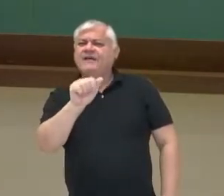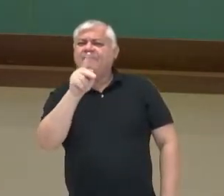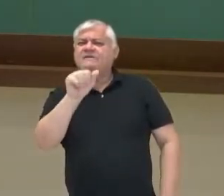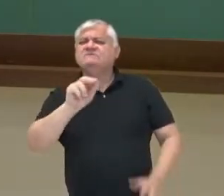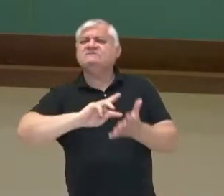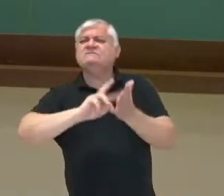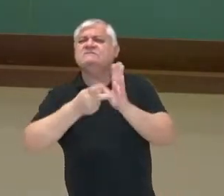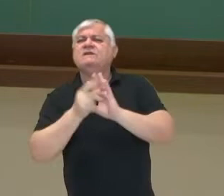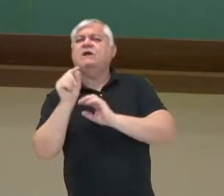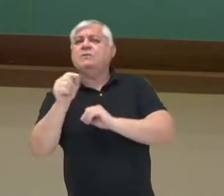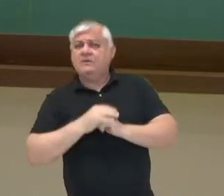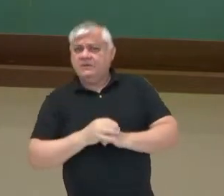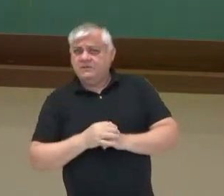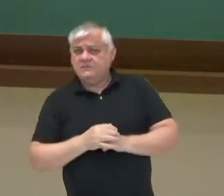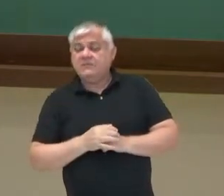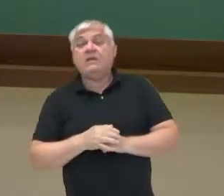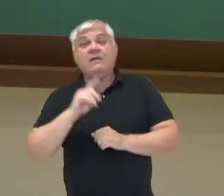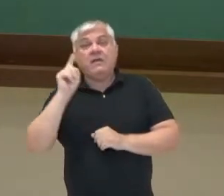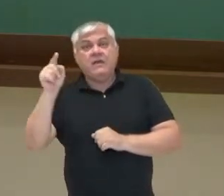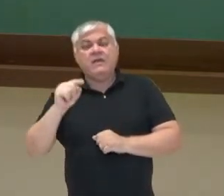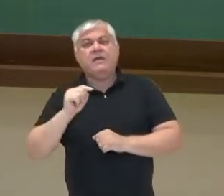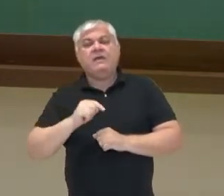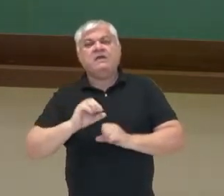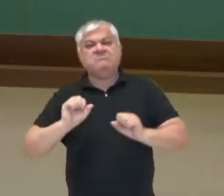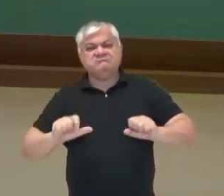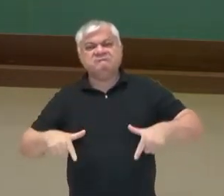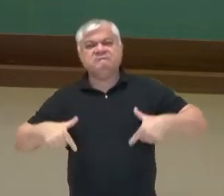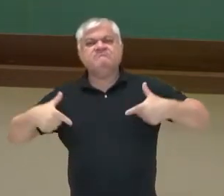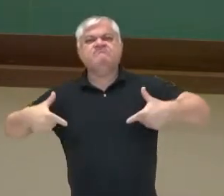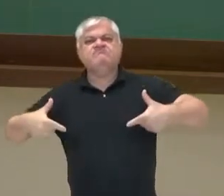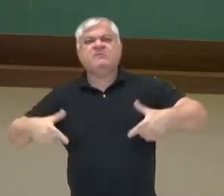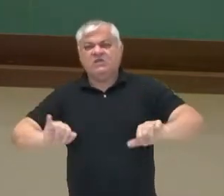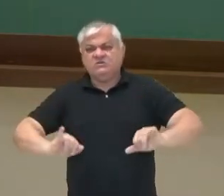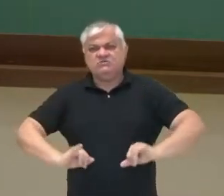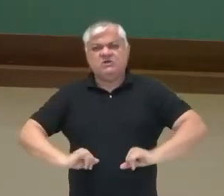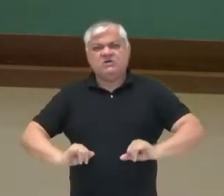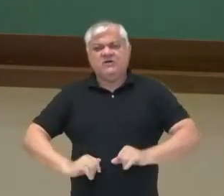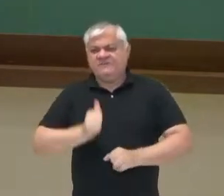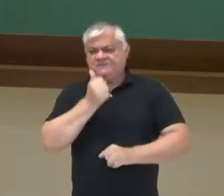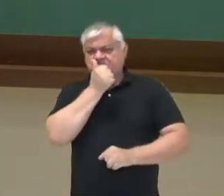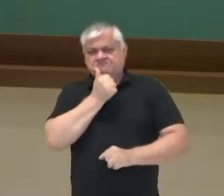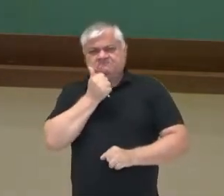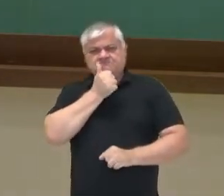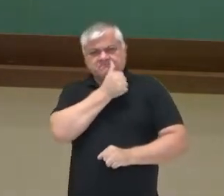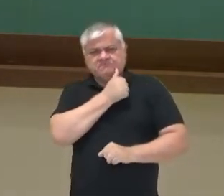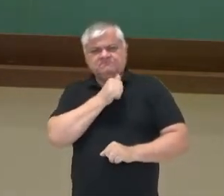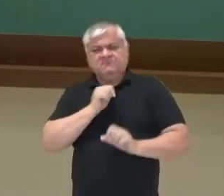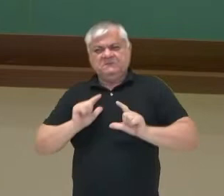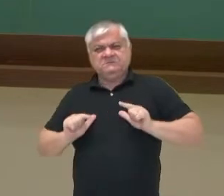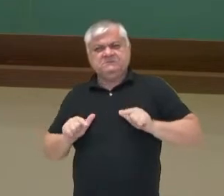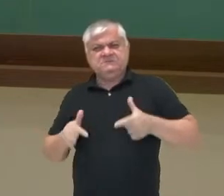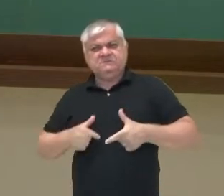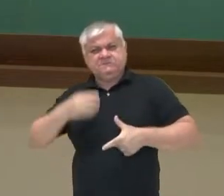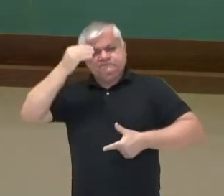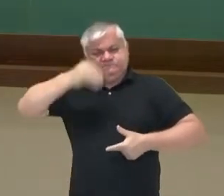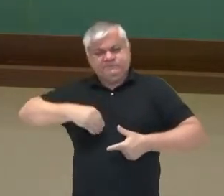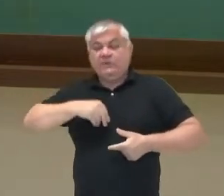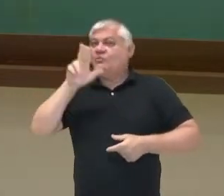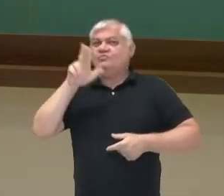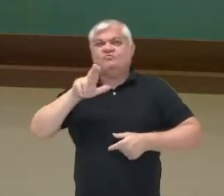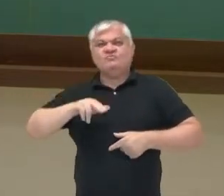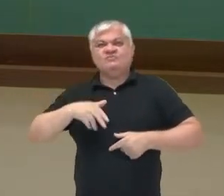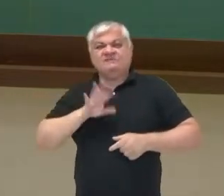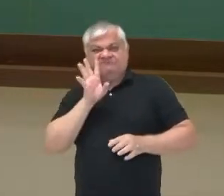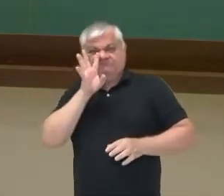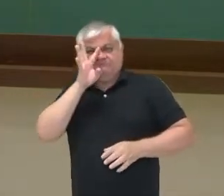Então, retrata realmente a força do povo, né, que sofre, que luta, que não desiste, né, que